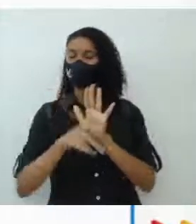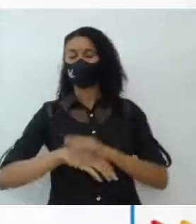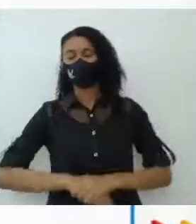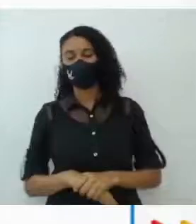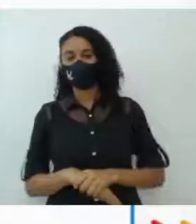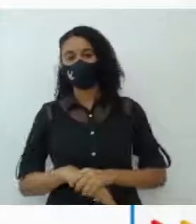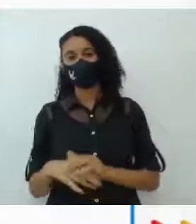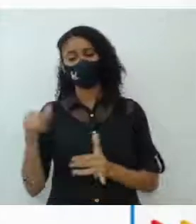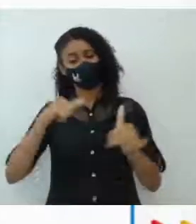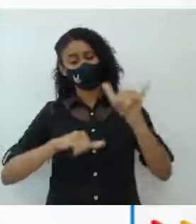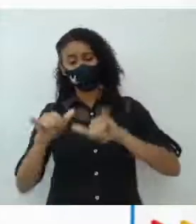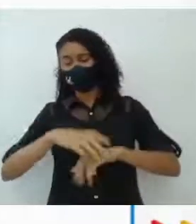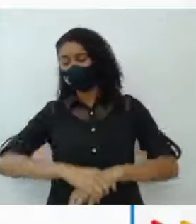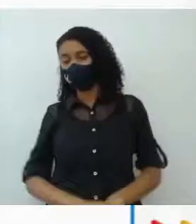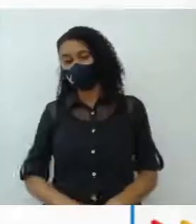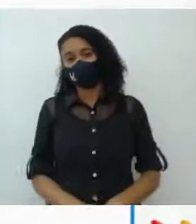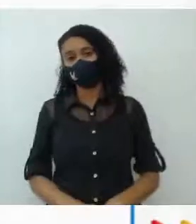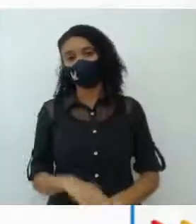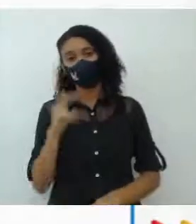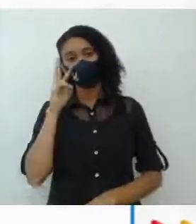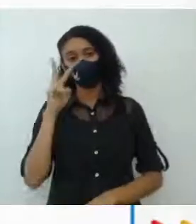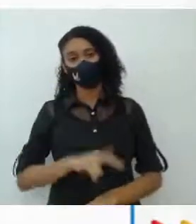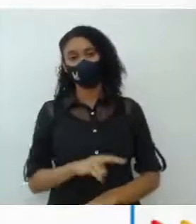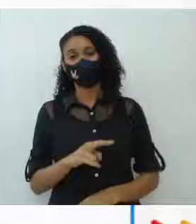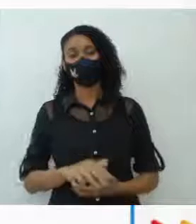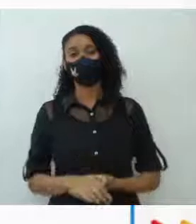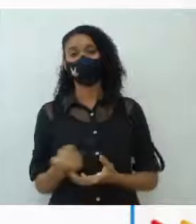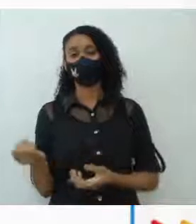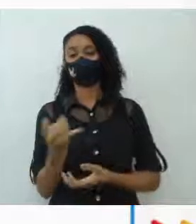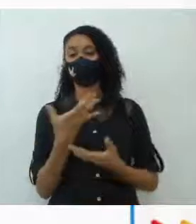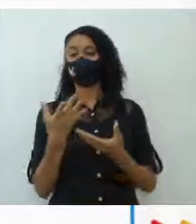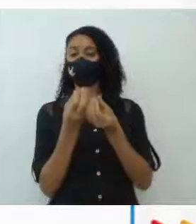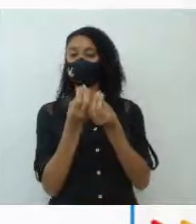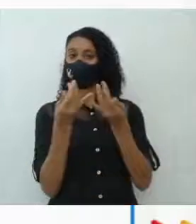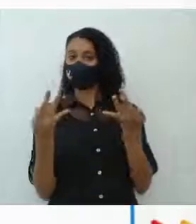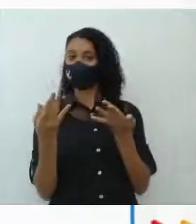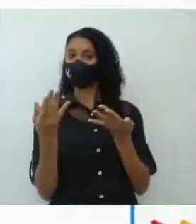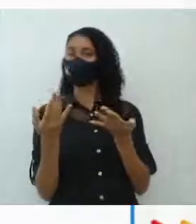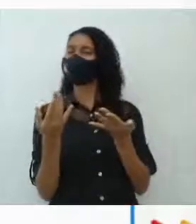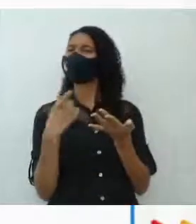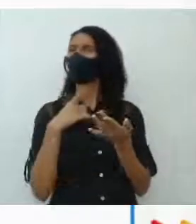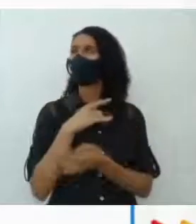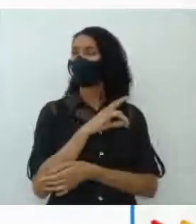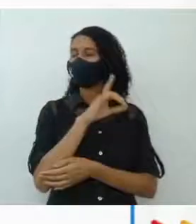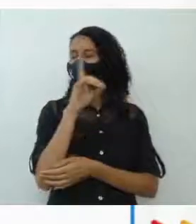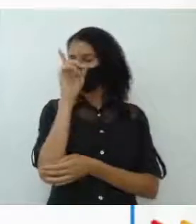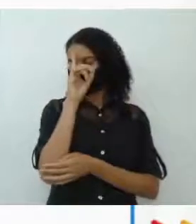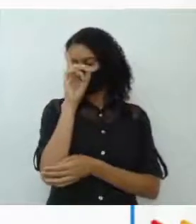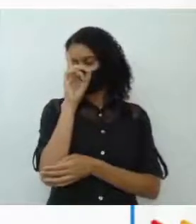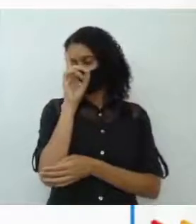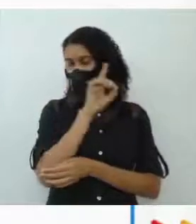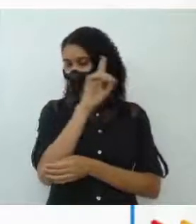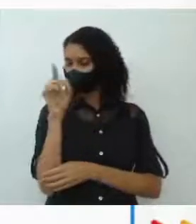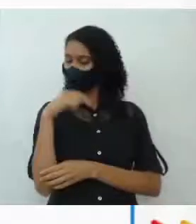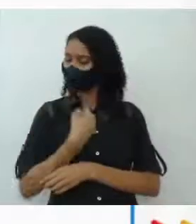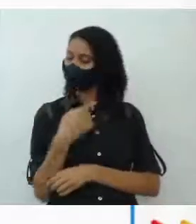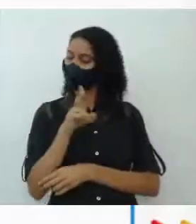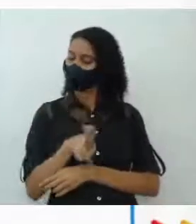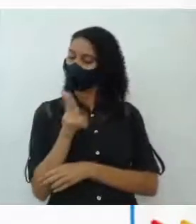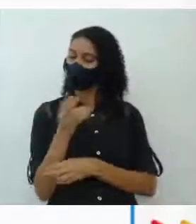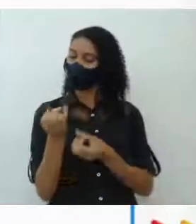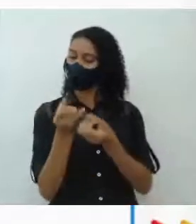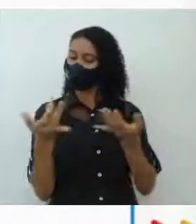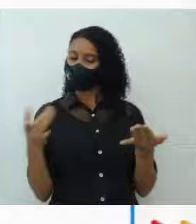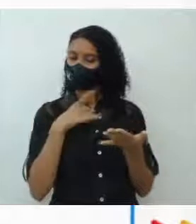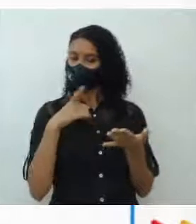para a química para analisar a quantidade de substâncias. Então, no dia a dia, a gente utiliza uma